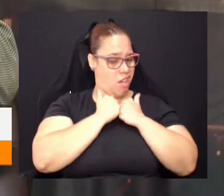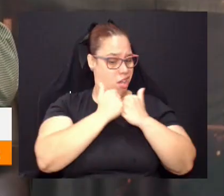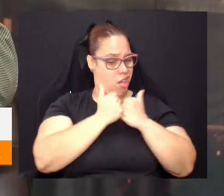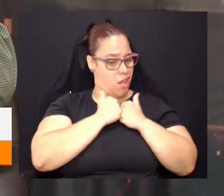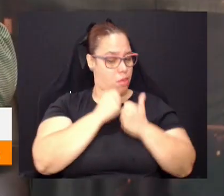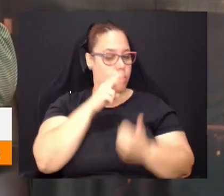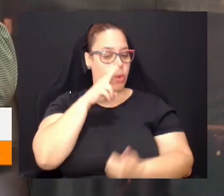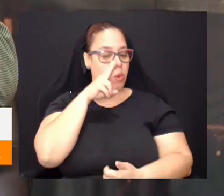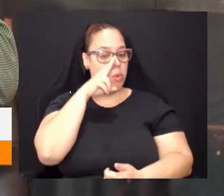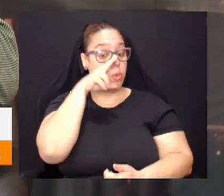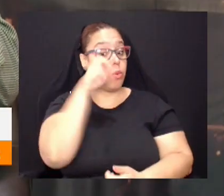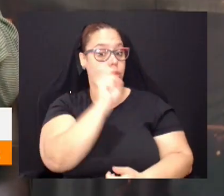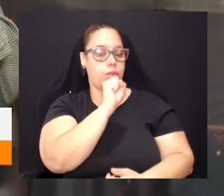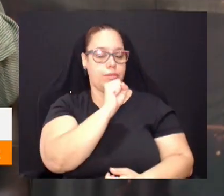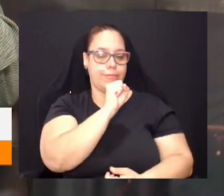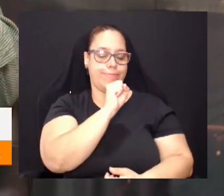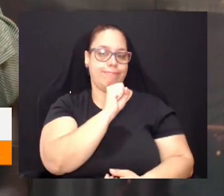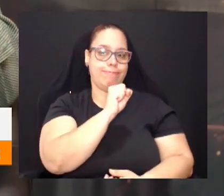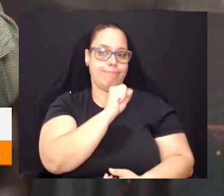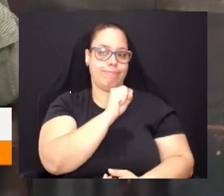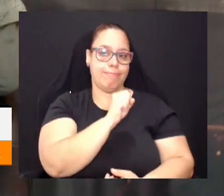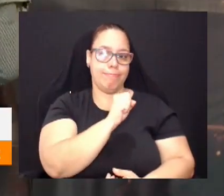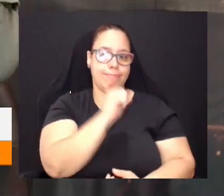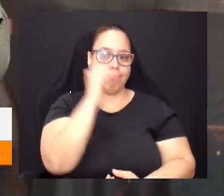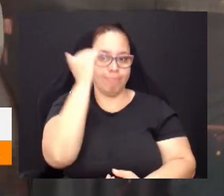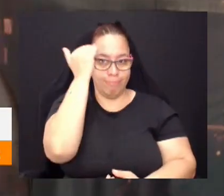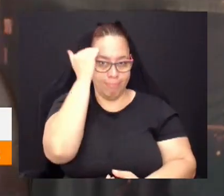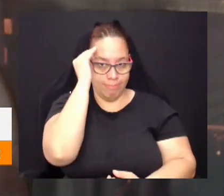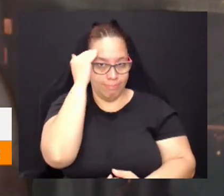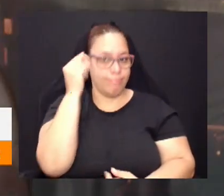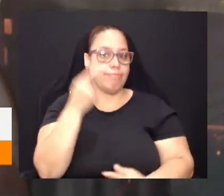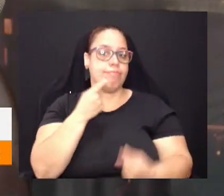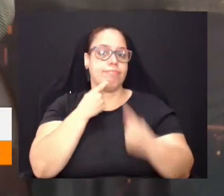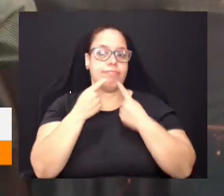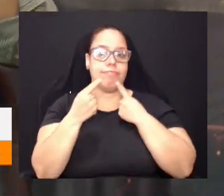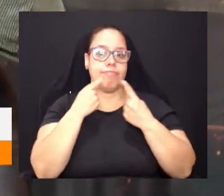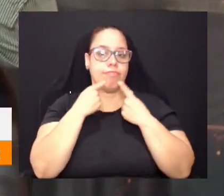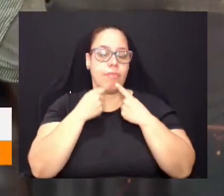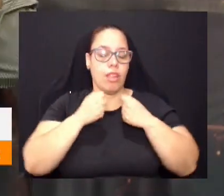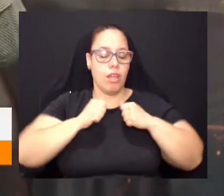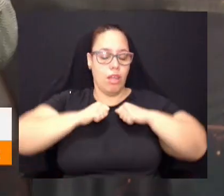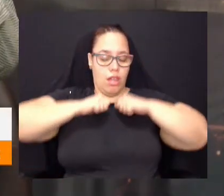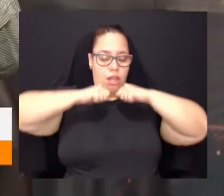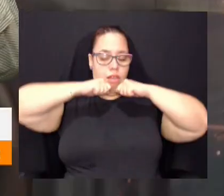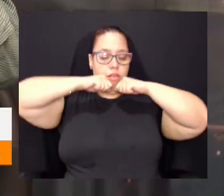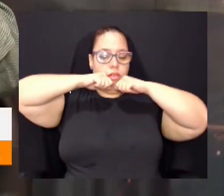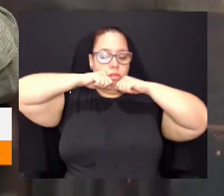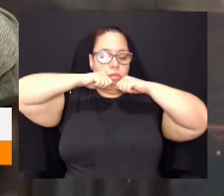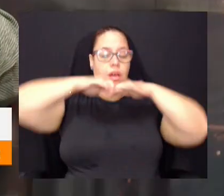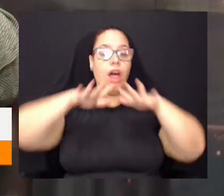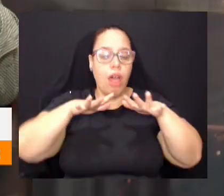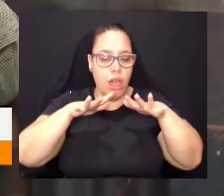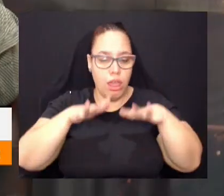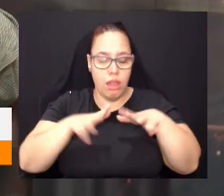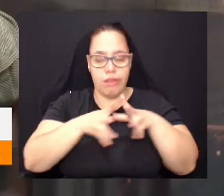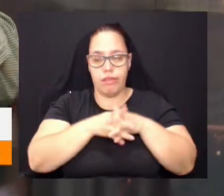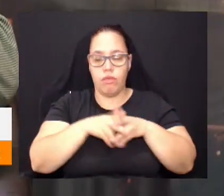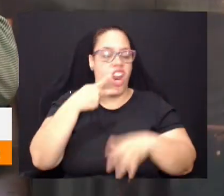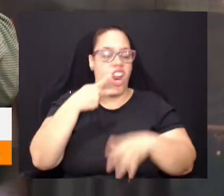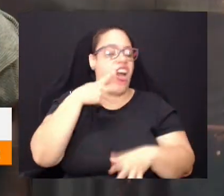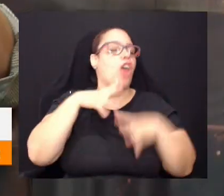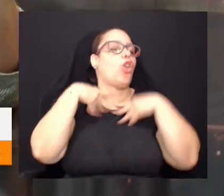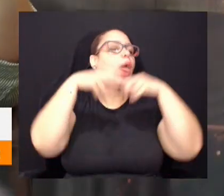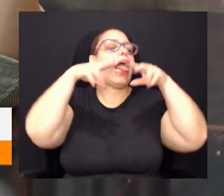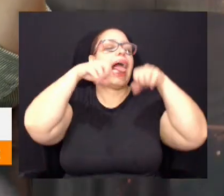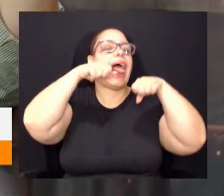né? Então, a gente entende o diálogo como botar tudo para fora. Né? Sim. Vou falar tudo o que está na minha cabeça. É exatamente